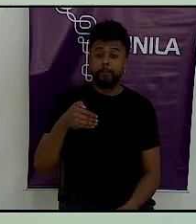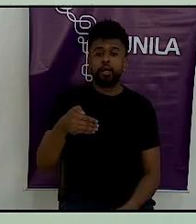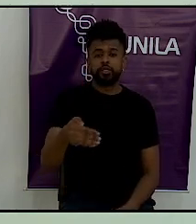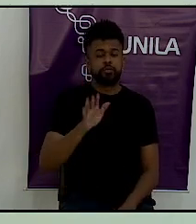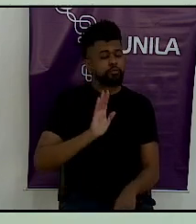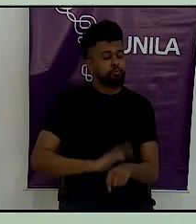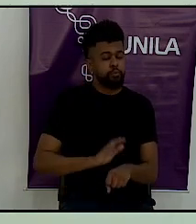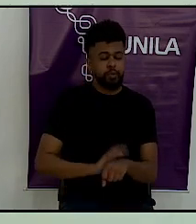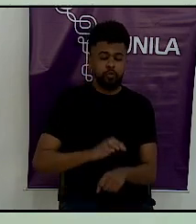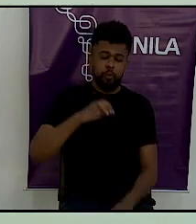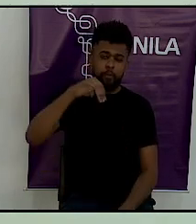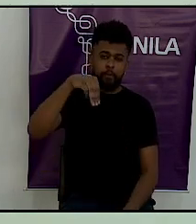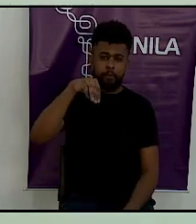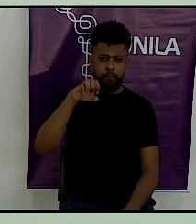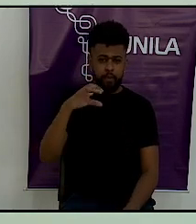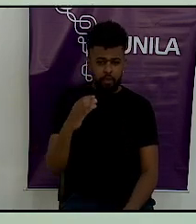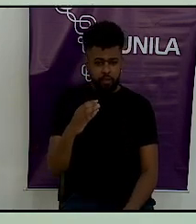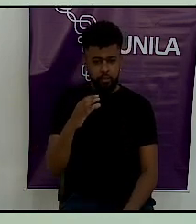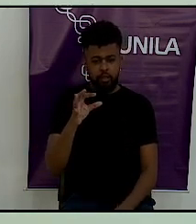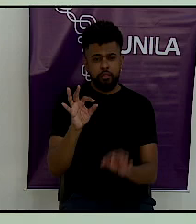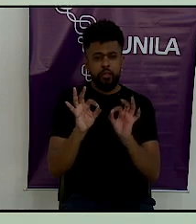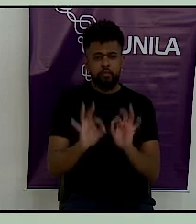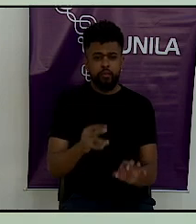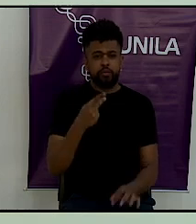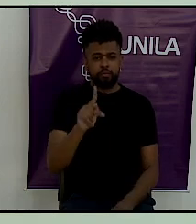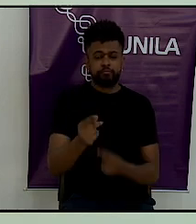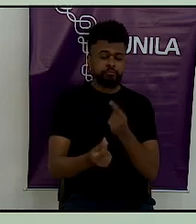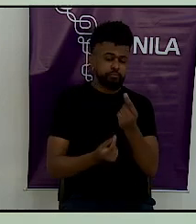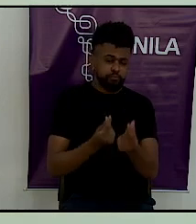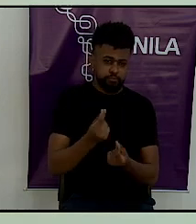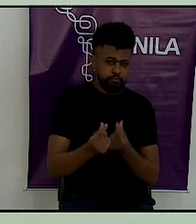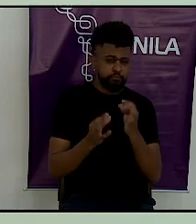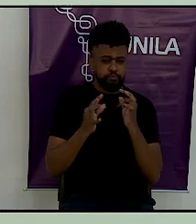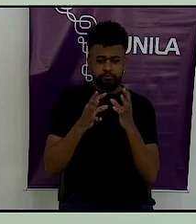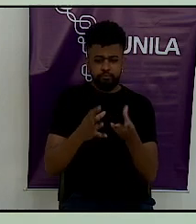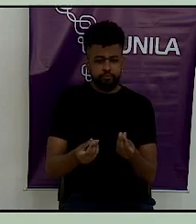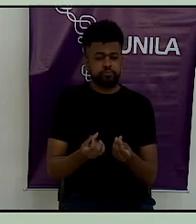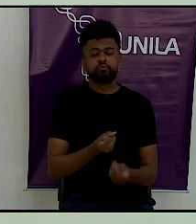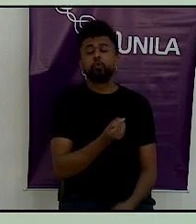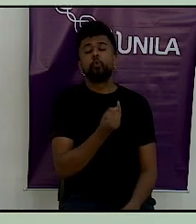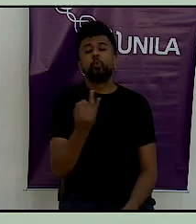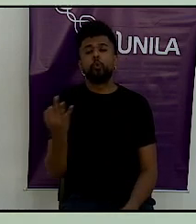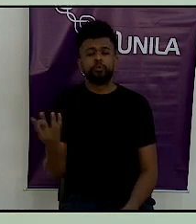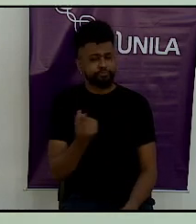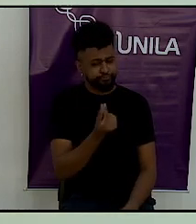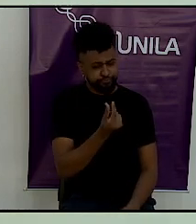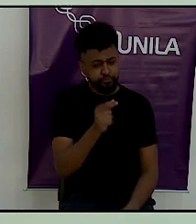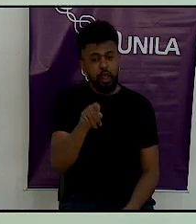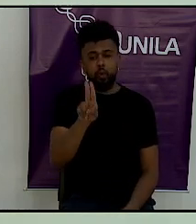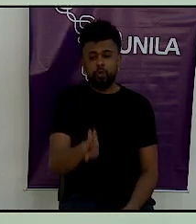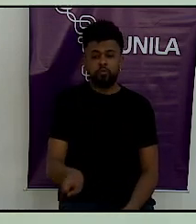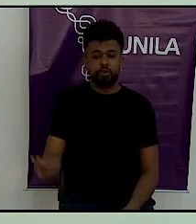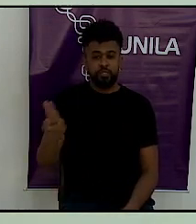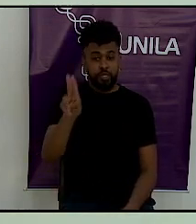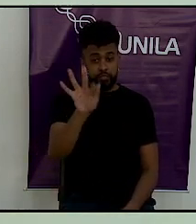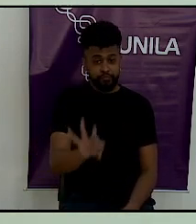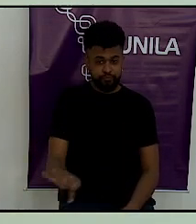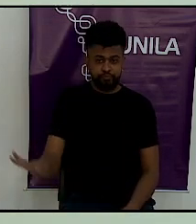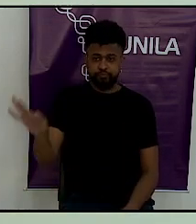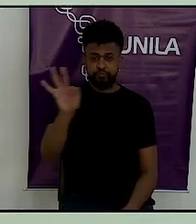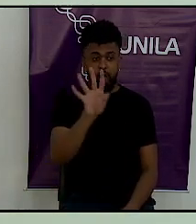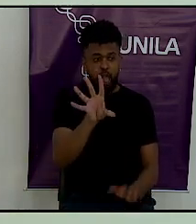do momento que o MEC define o seu orçamento global, de quanto do seu orçamento vai para as universidades federais,